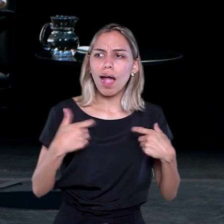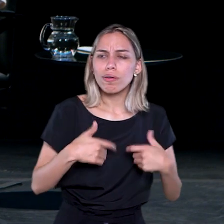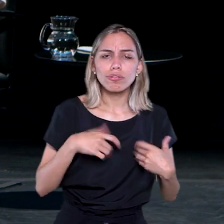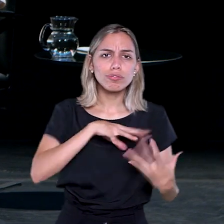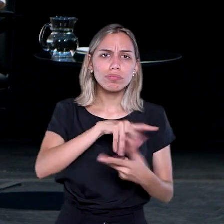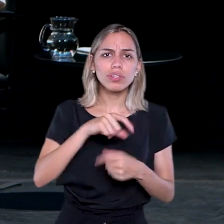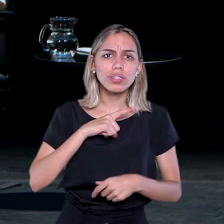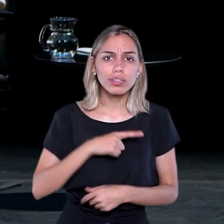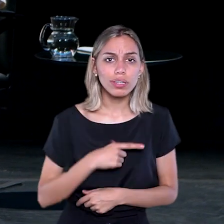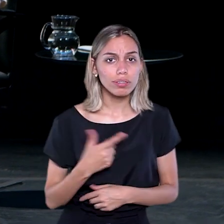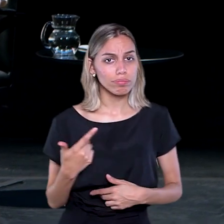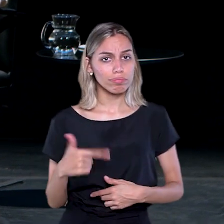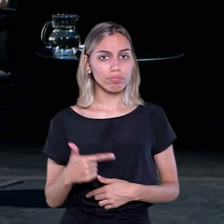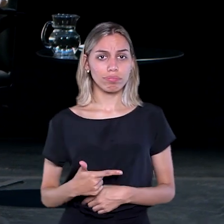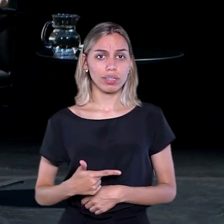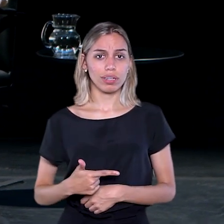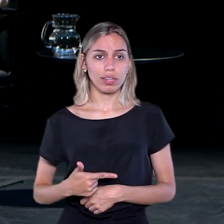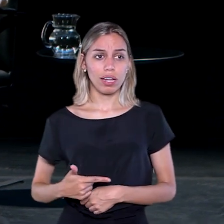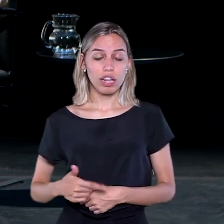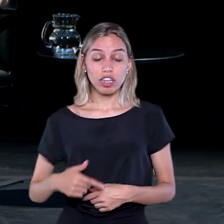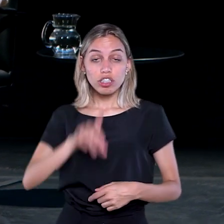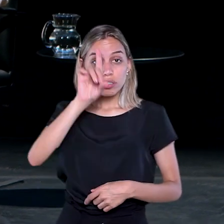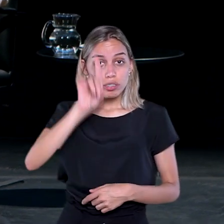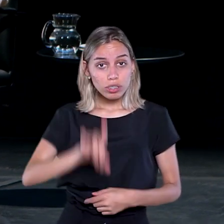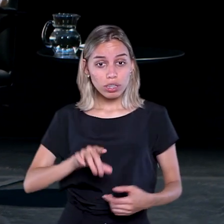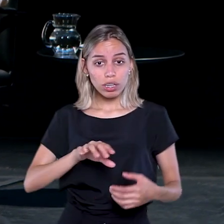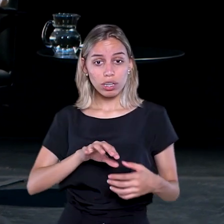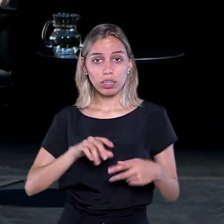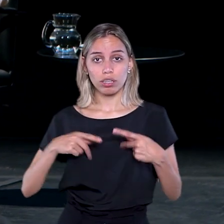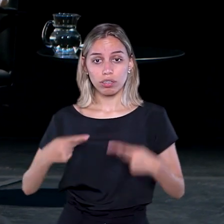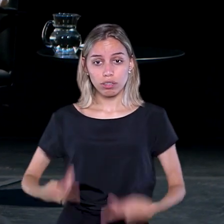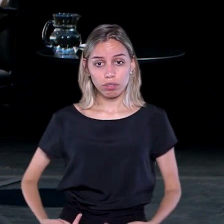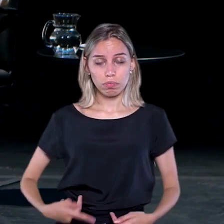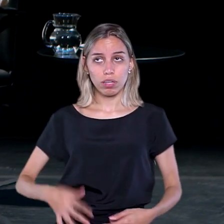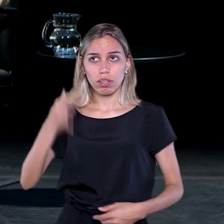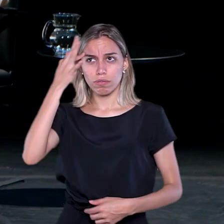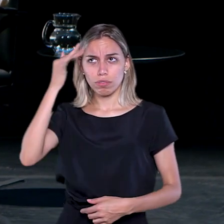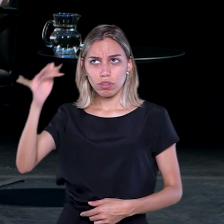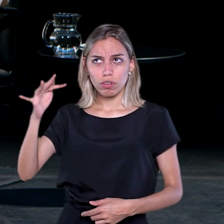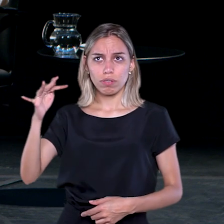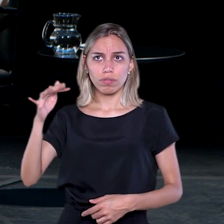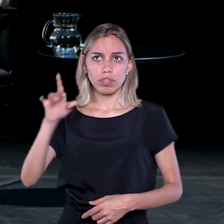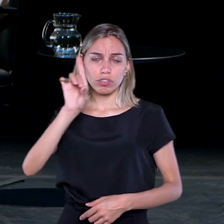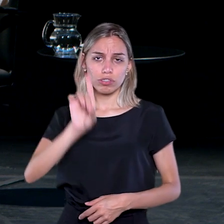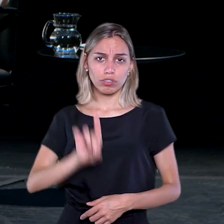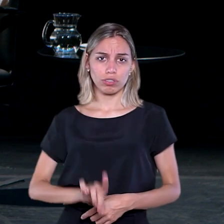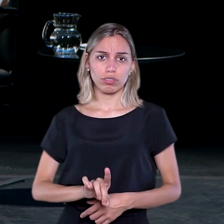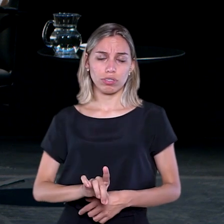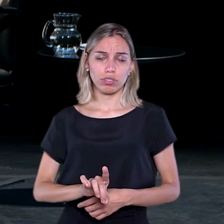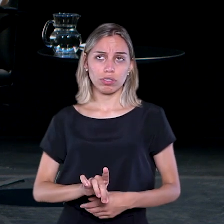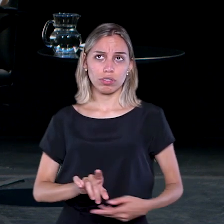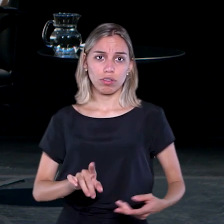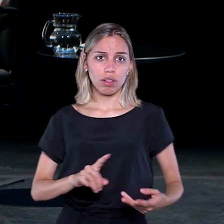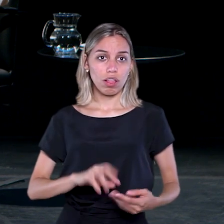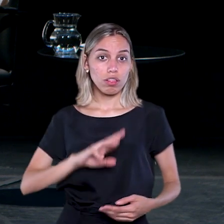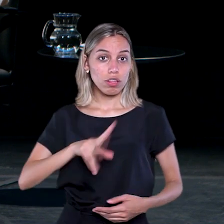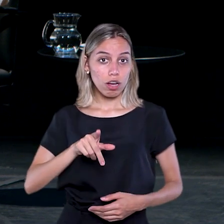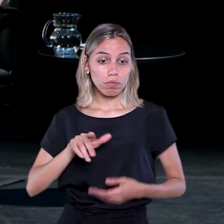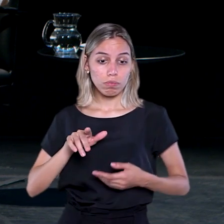como um documento histórico de direitos humanos. A gente entende direitos humanos como um monopólio da Europa. Não é. A gente tem a